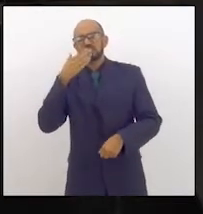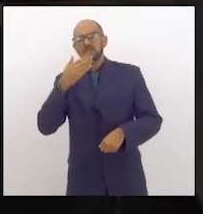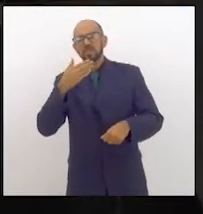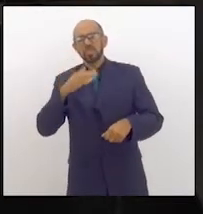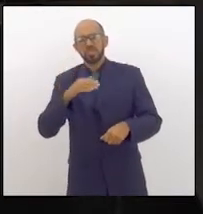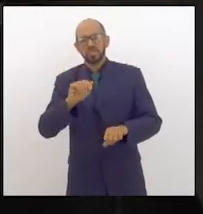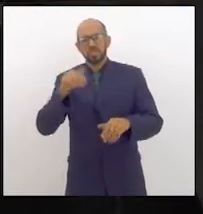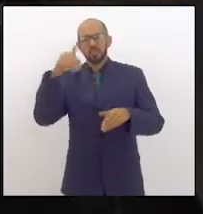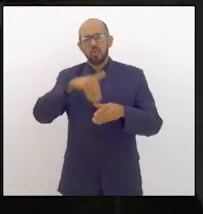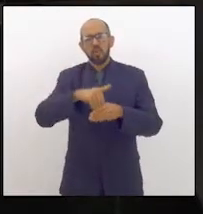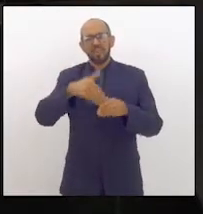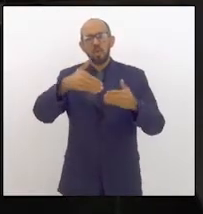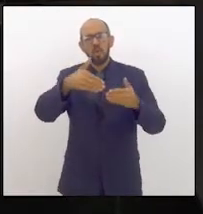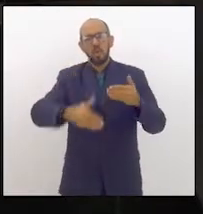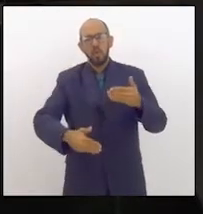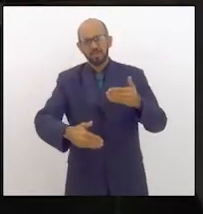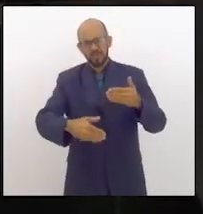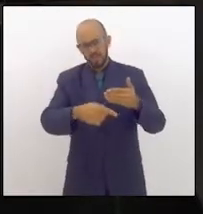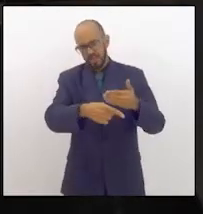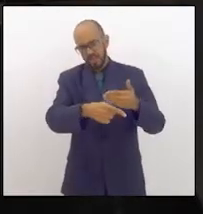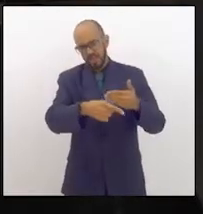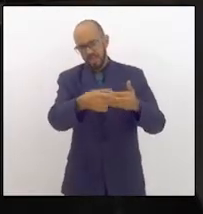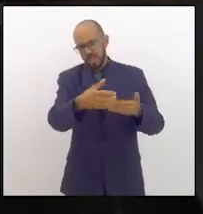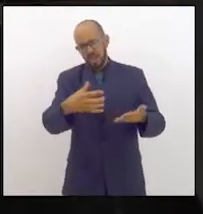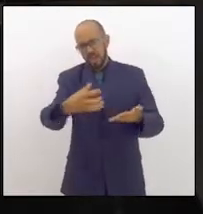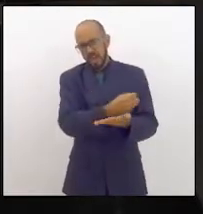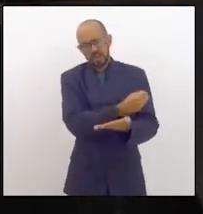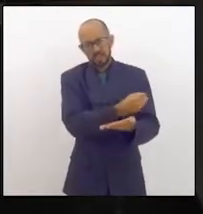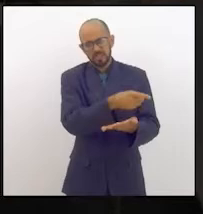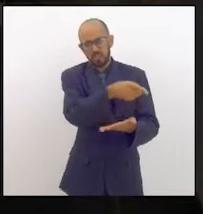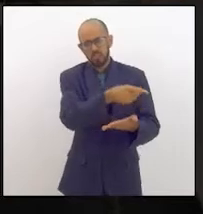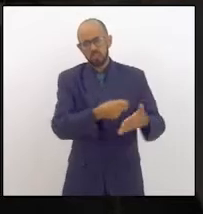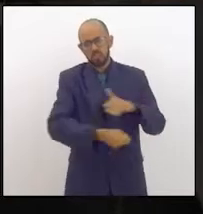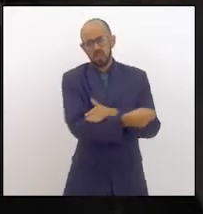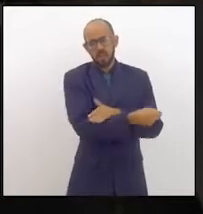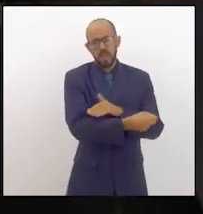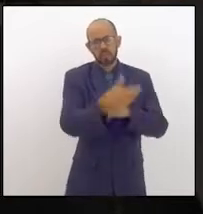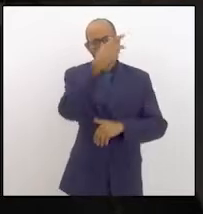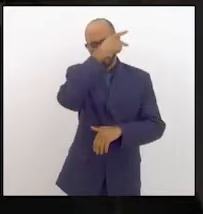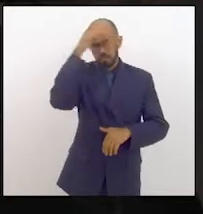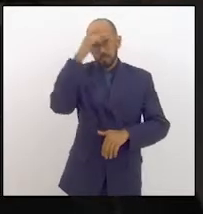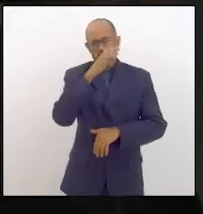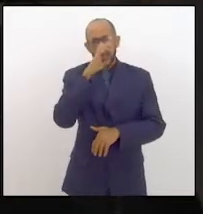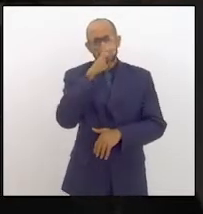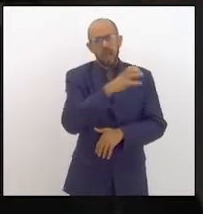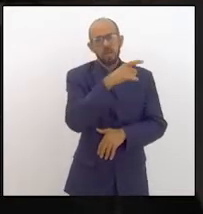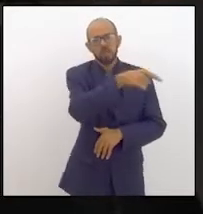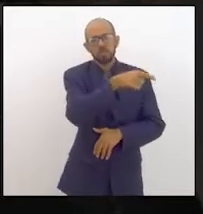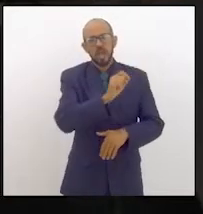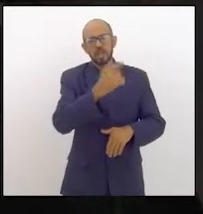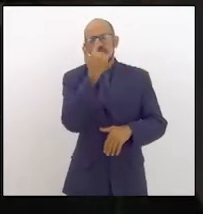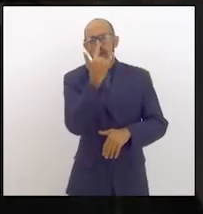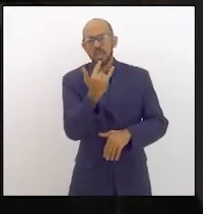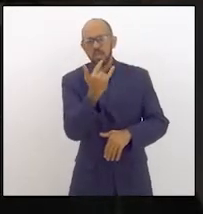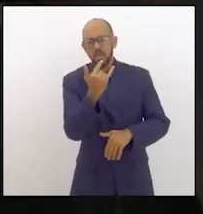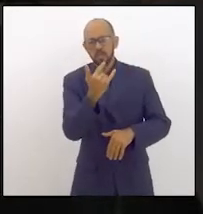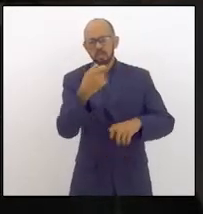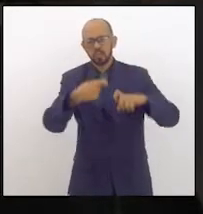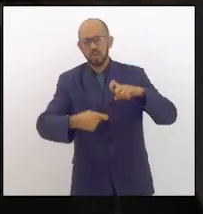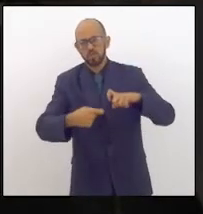pedir que votem em conta a cassação de alguém que está sendo acusado de assédio sexual